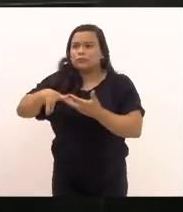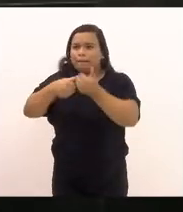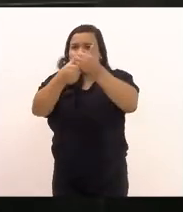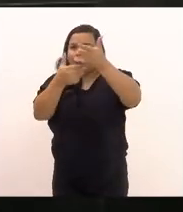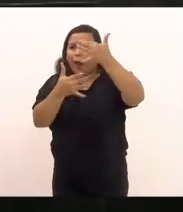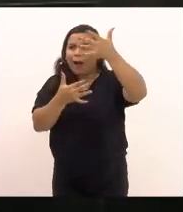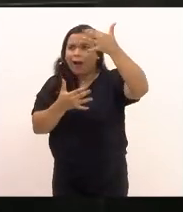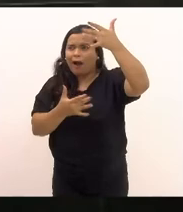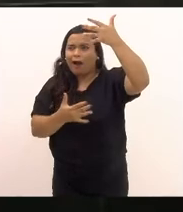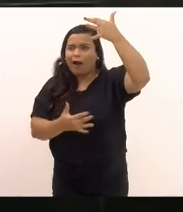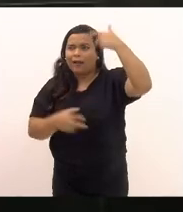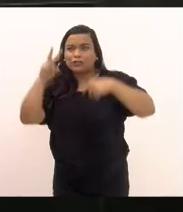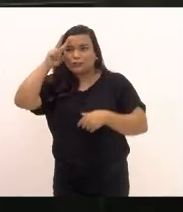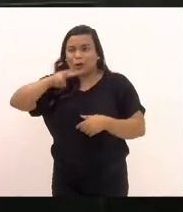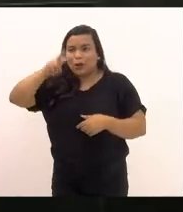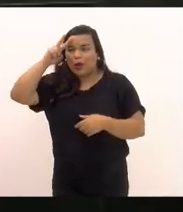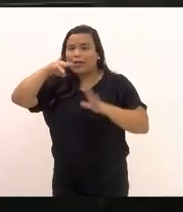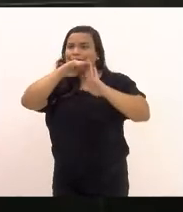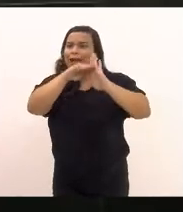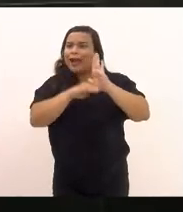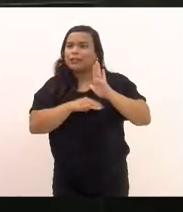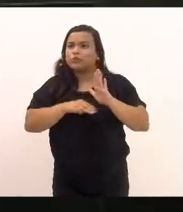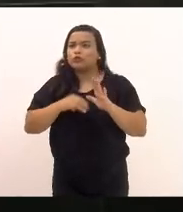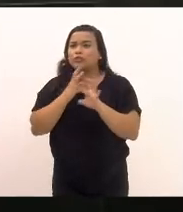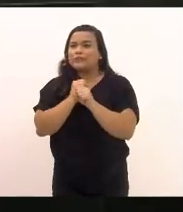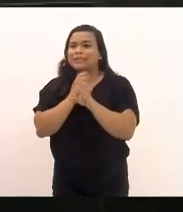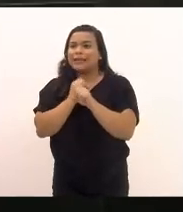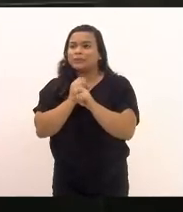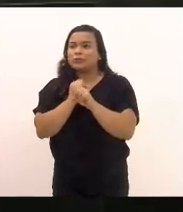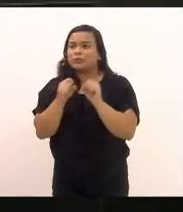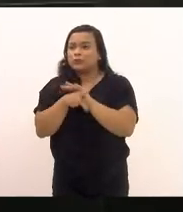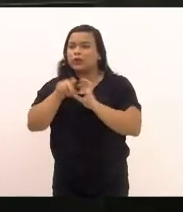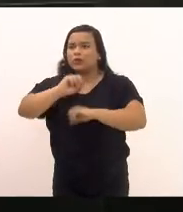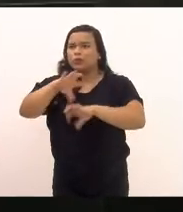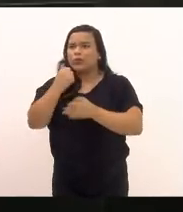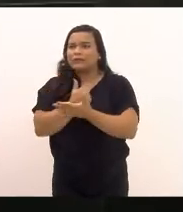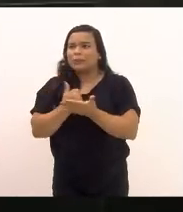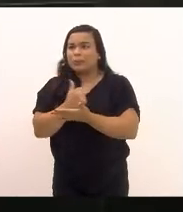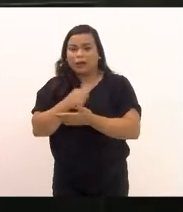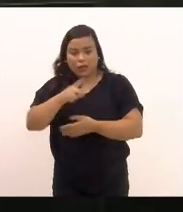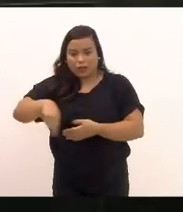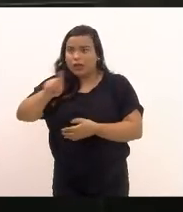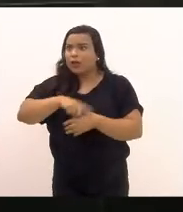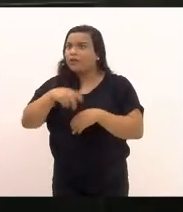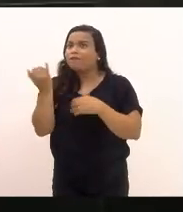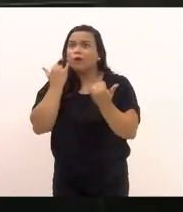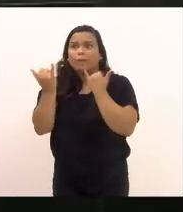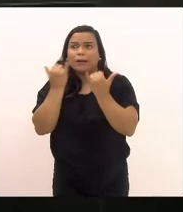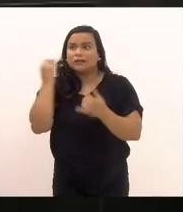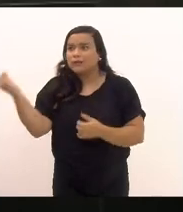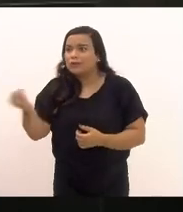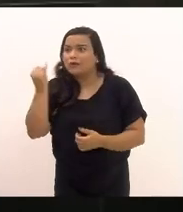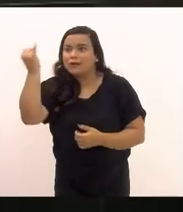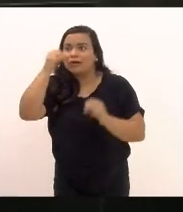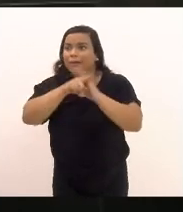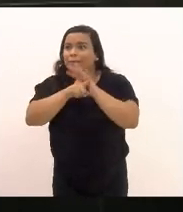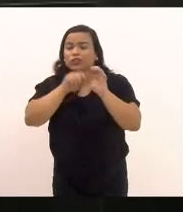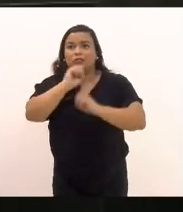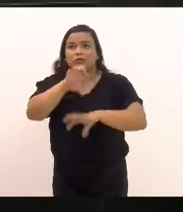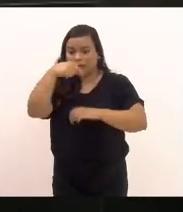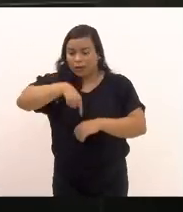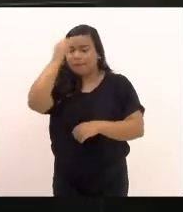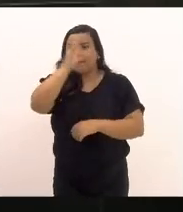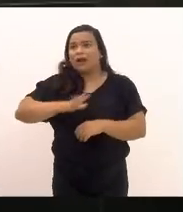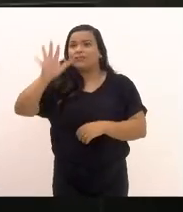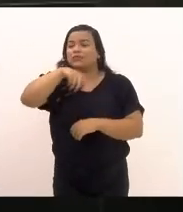dos dados do Censo da Educação Básica. São informações fundamentais para a pesquisa em educação no Brasil, para que a